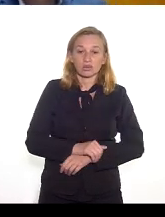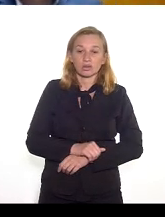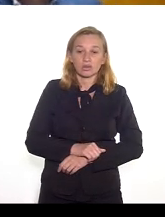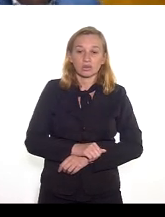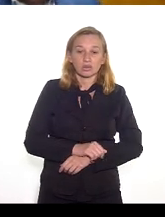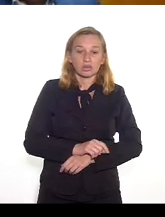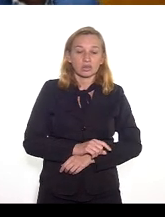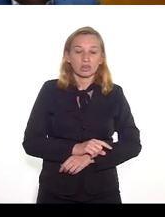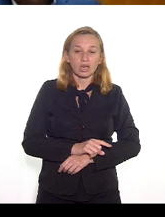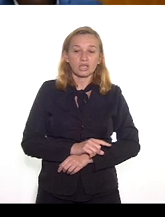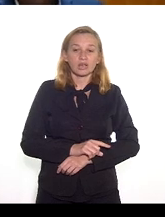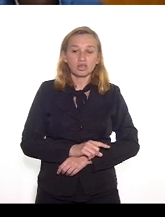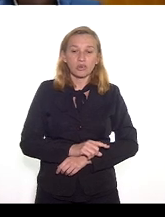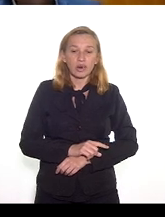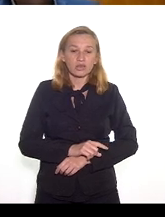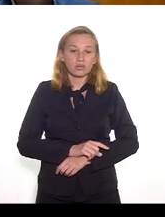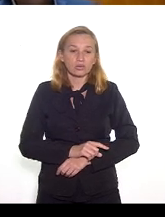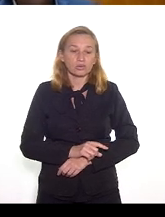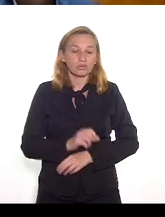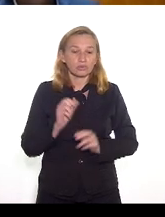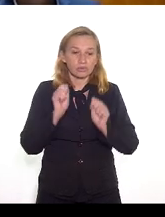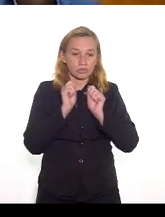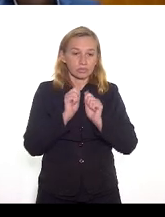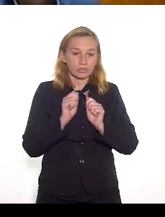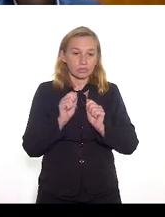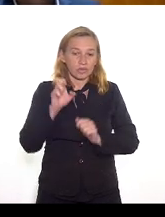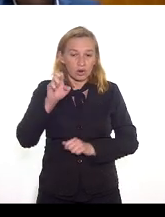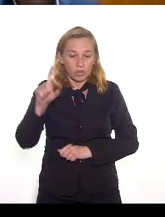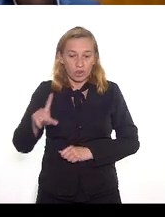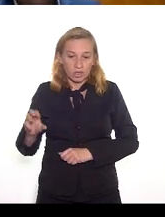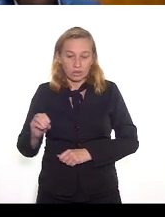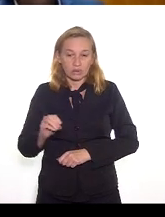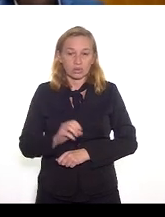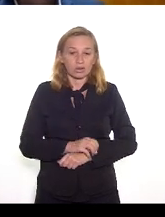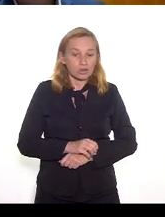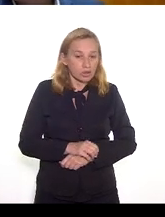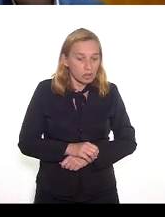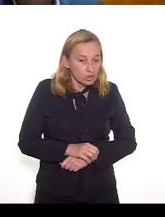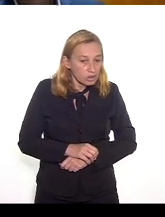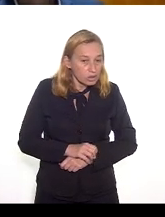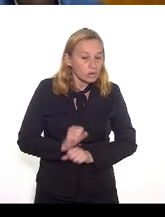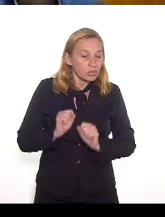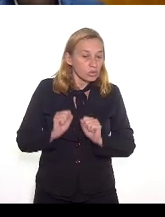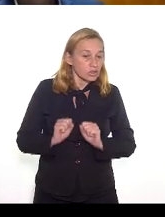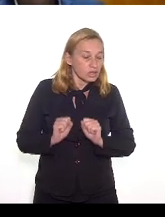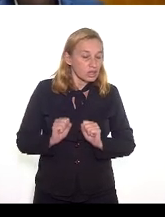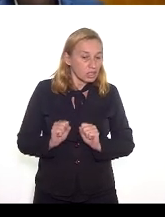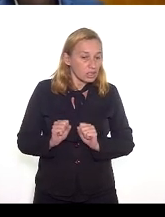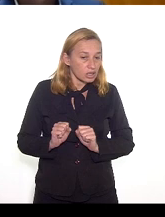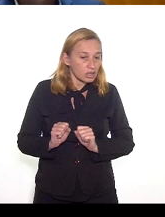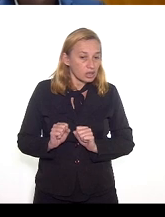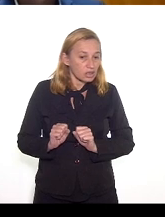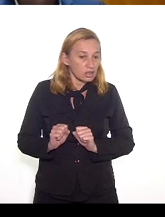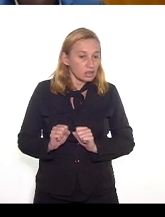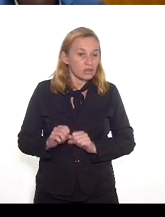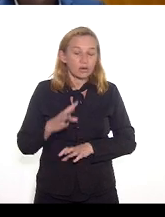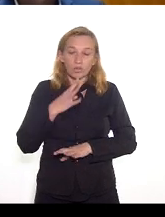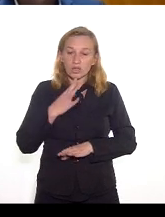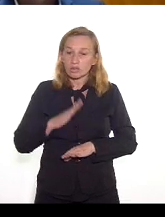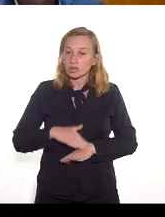a oceanografia da UERJ, né, com o professor Marcos Bastos, né, poderia nos fornecer maiores